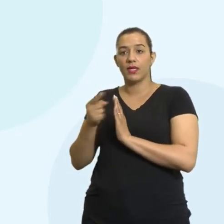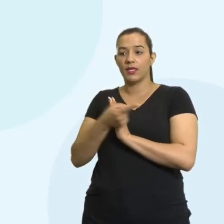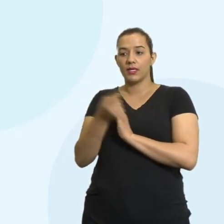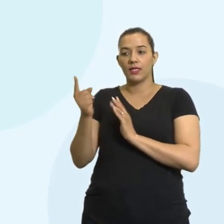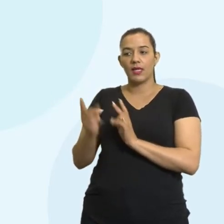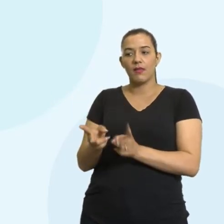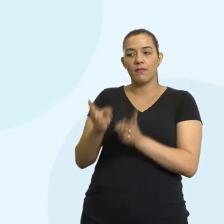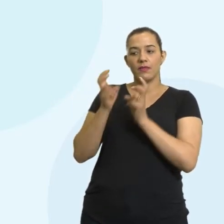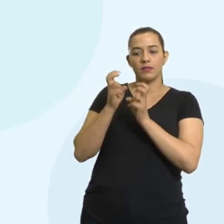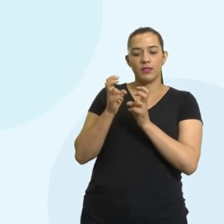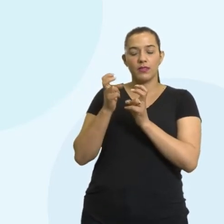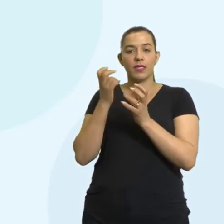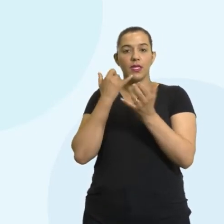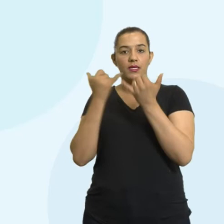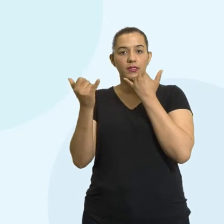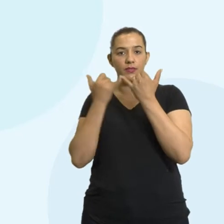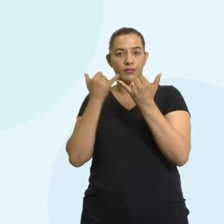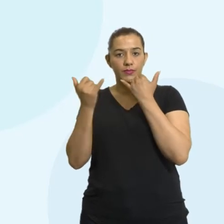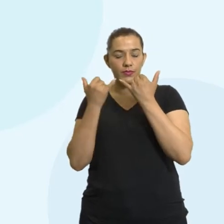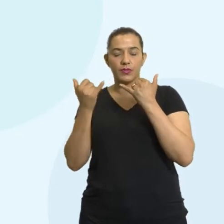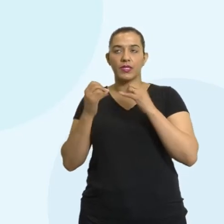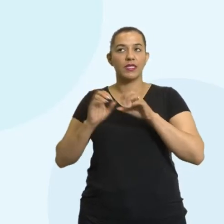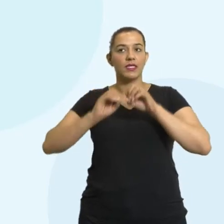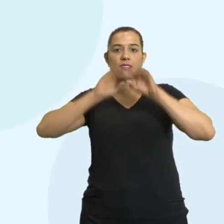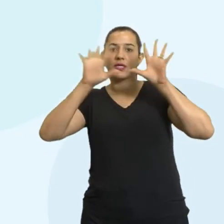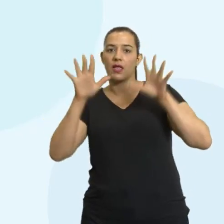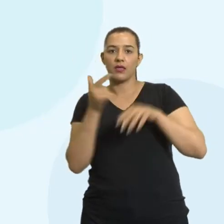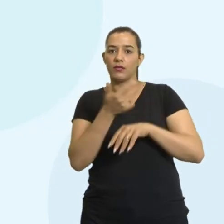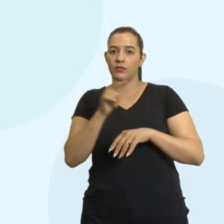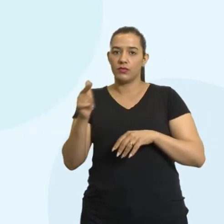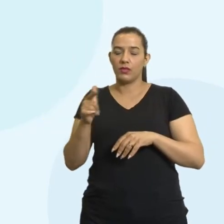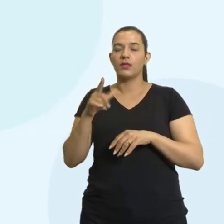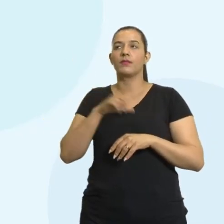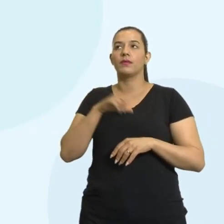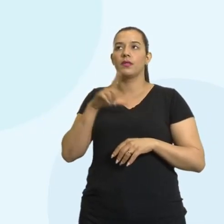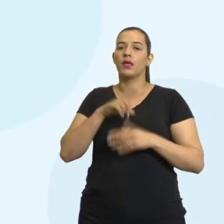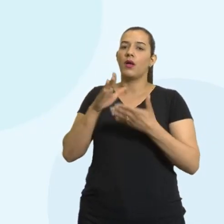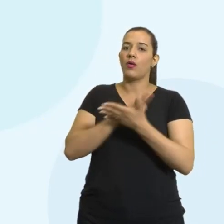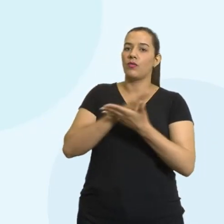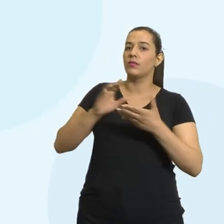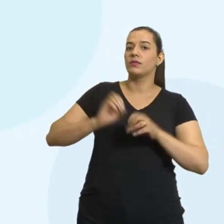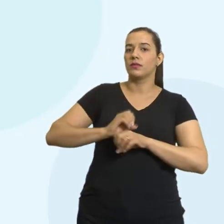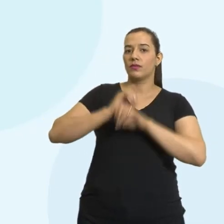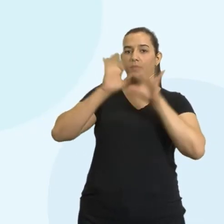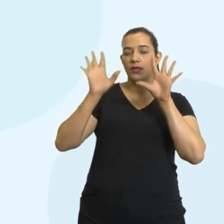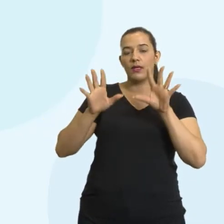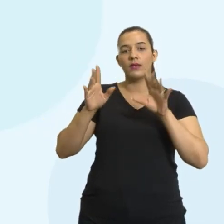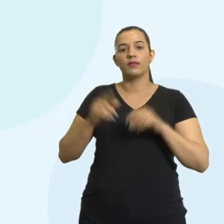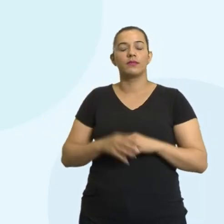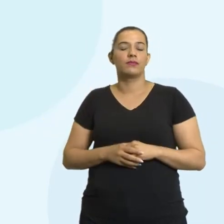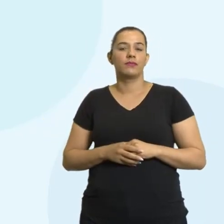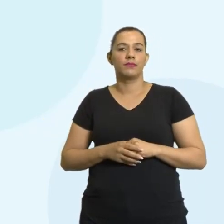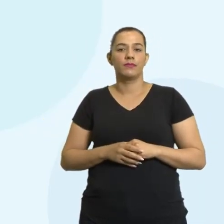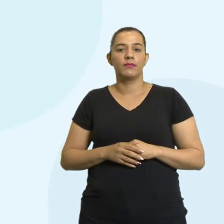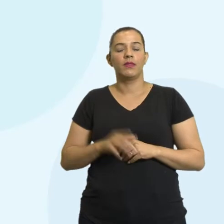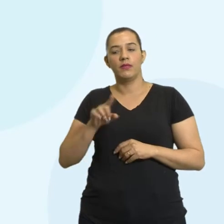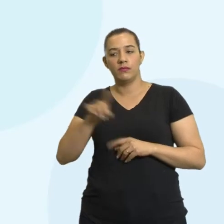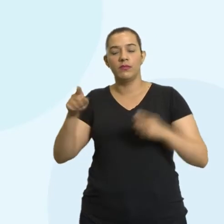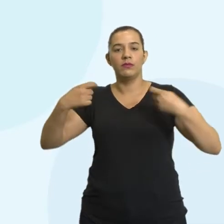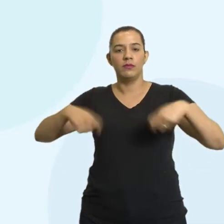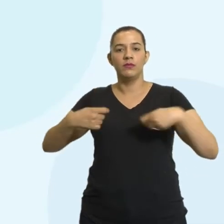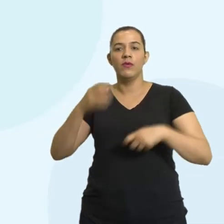as informações explícitas no texto, mas também as implícitas,